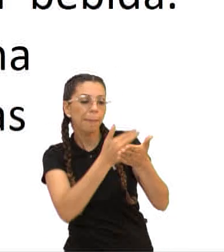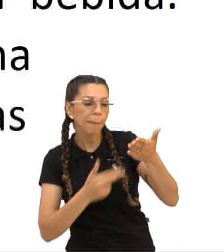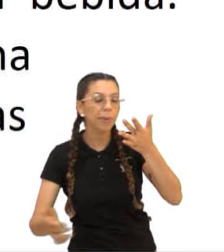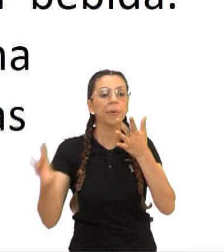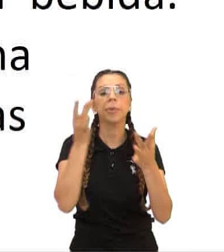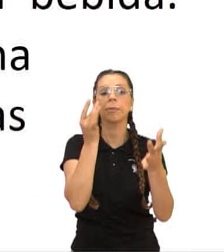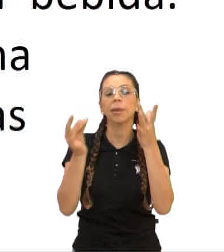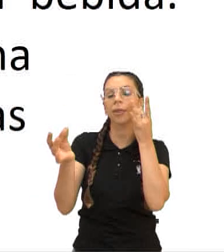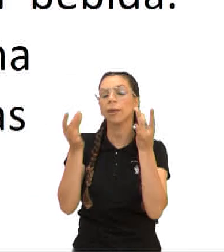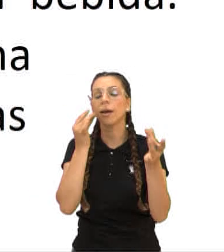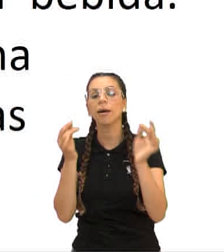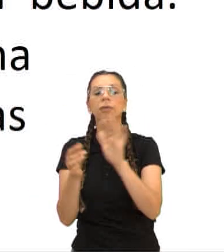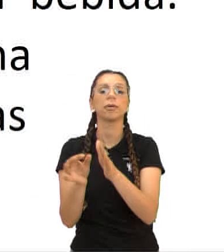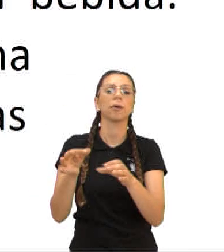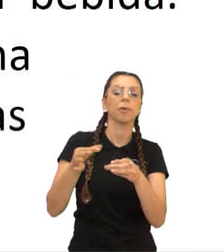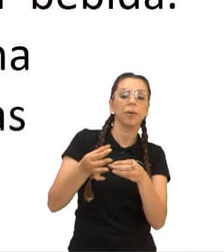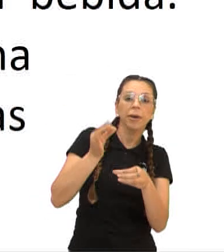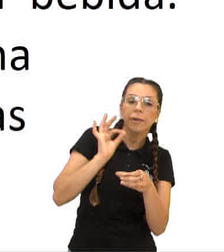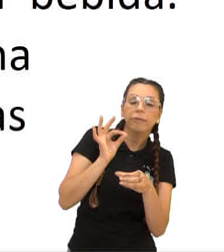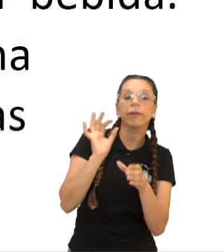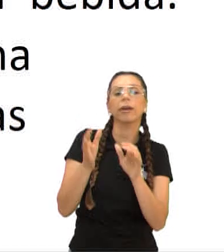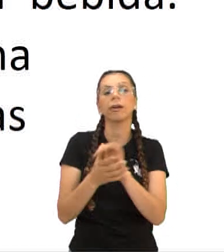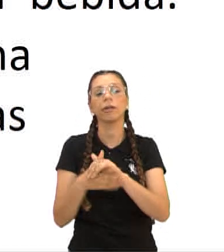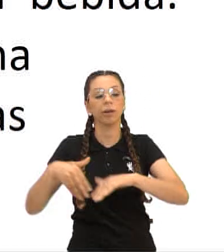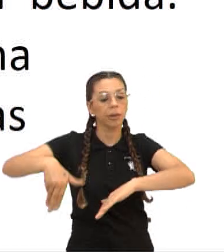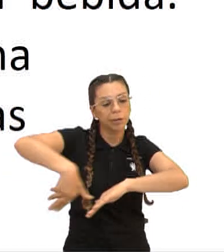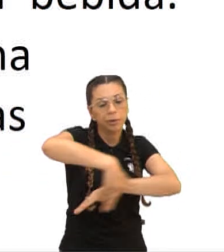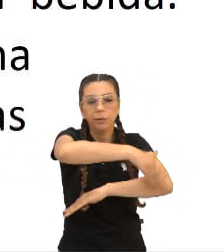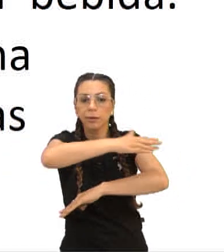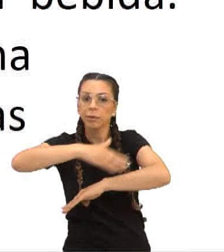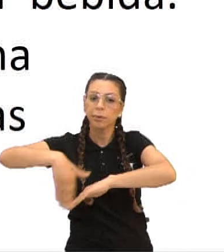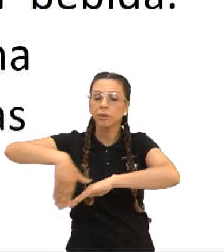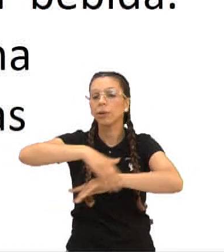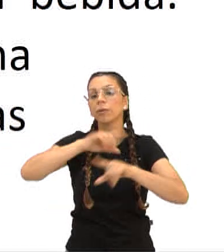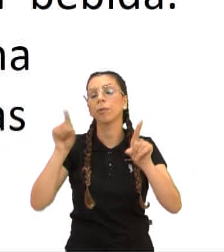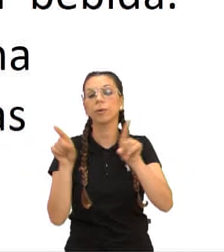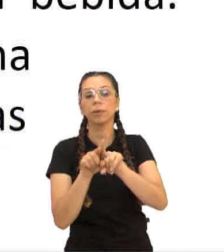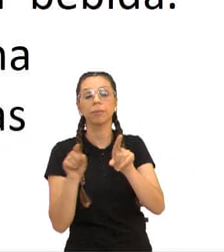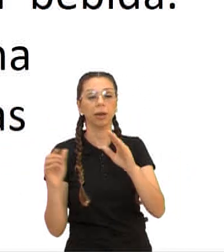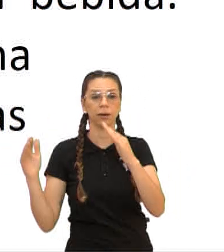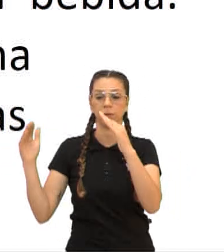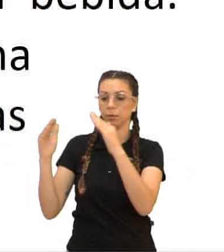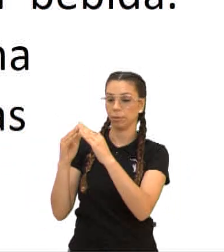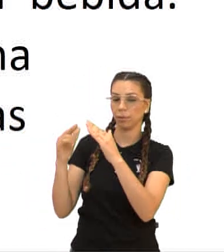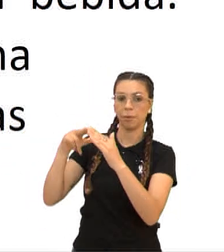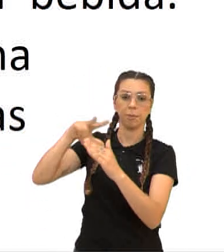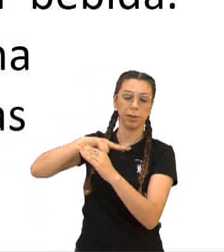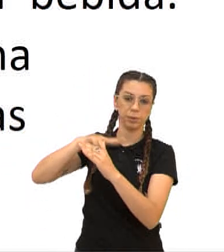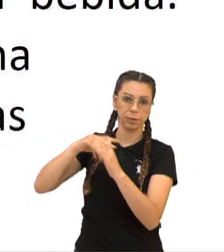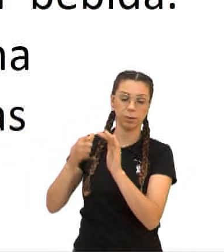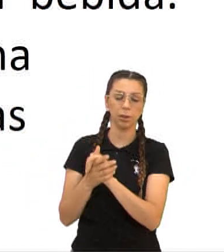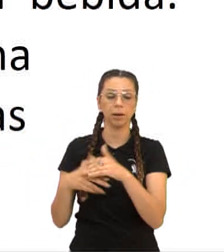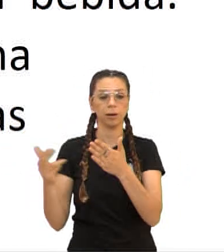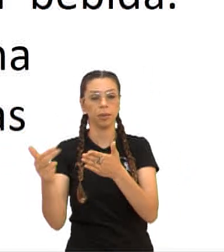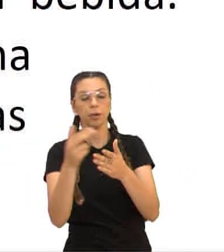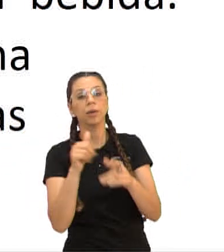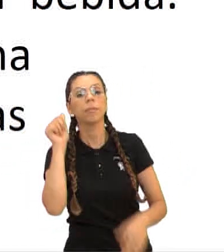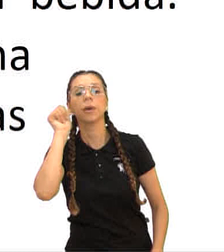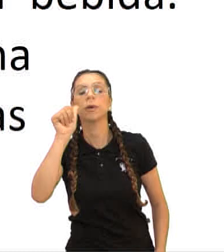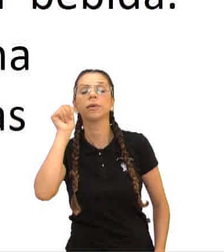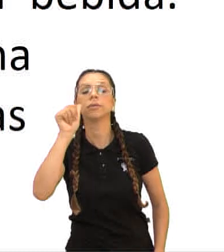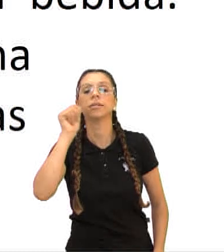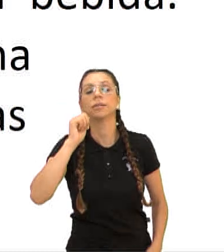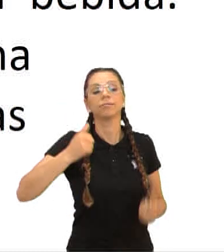nos cafés-concerto, nas ruas da cidade, nas ruas ou na intimidade dos lares, a intimidade das figuras femininas no